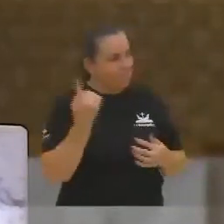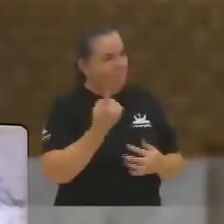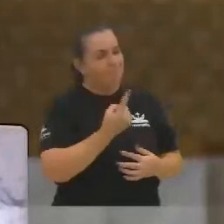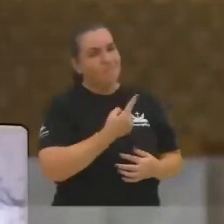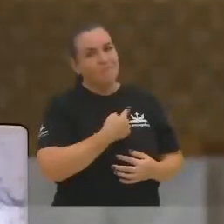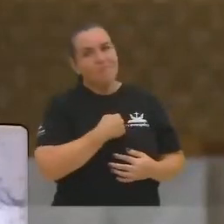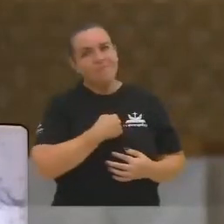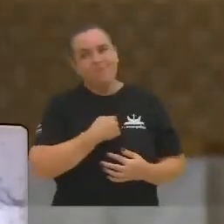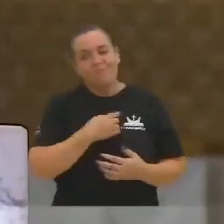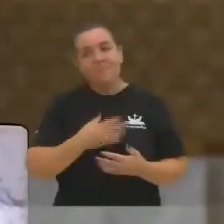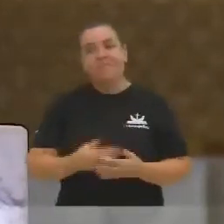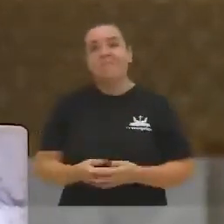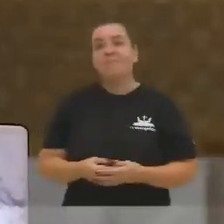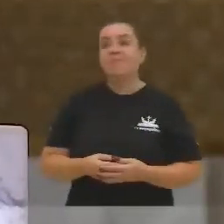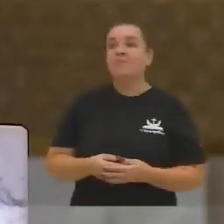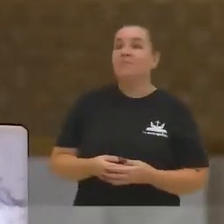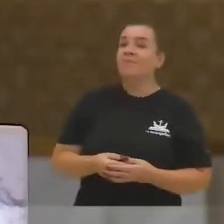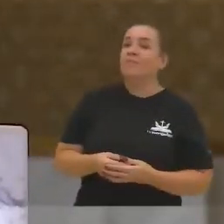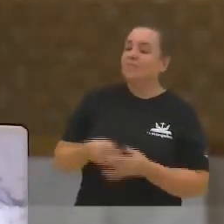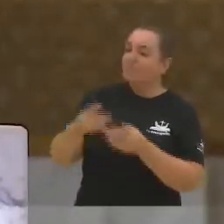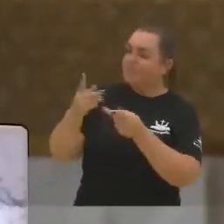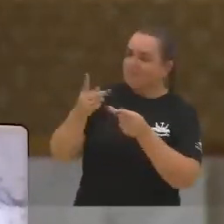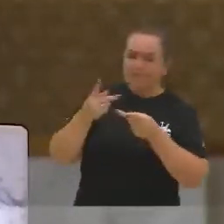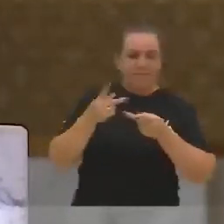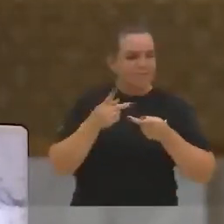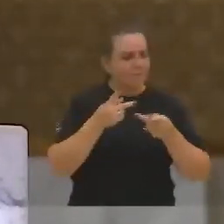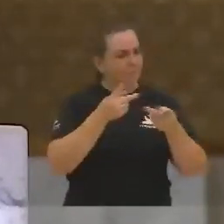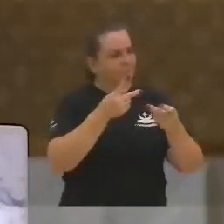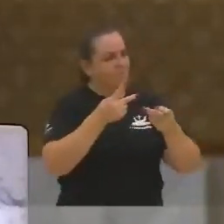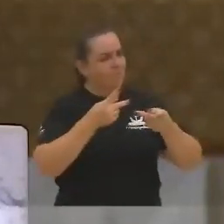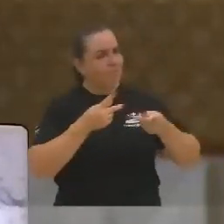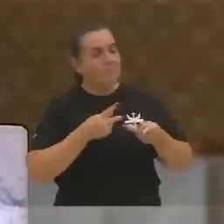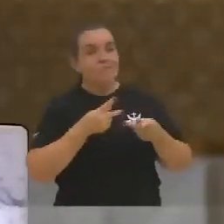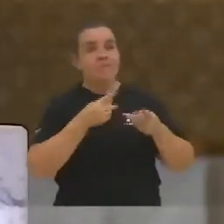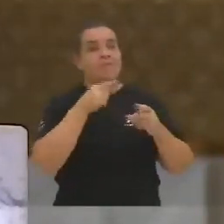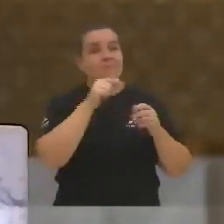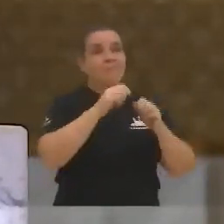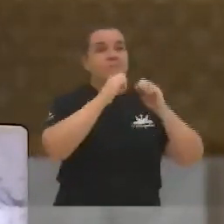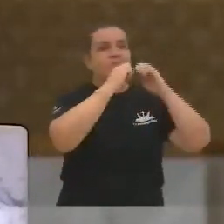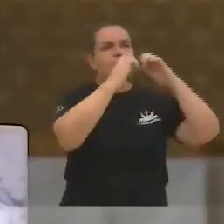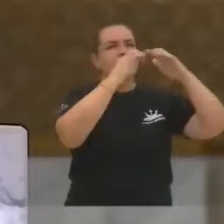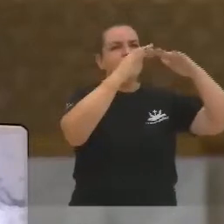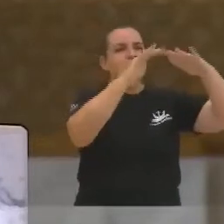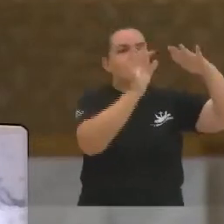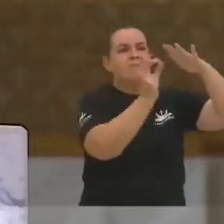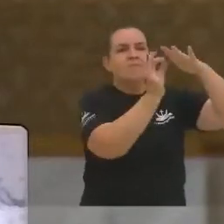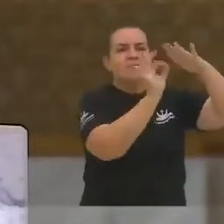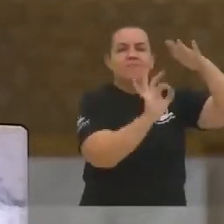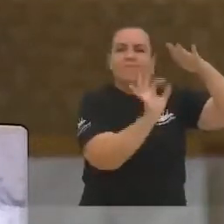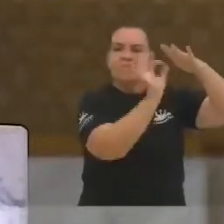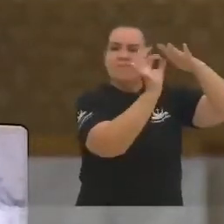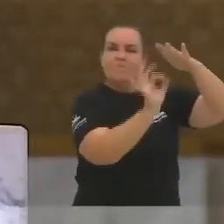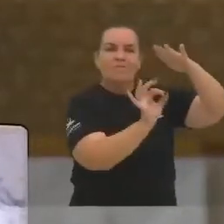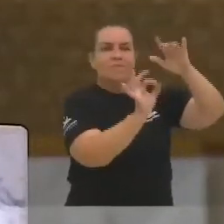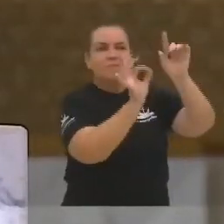observai, visitai a vossa vinha e protegei-a,